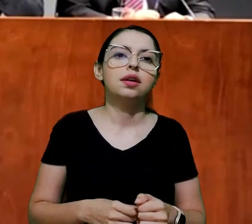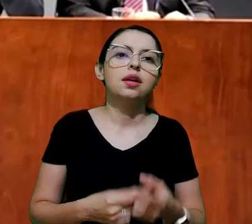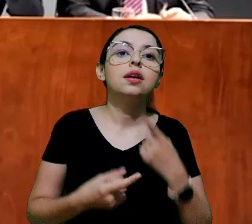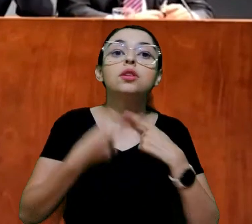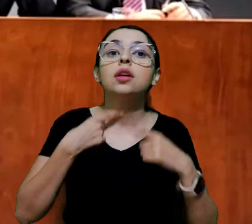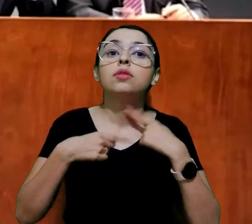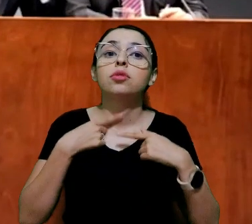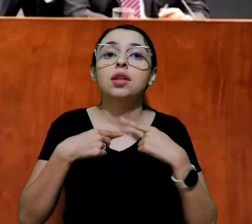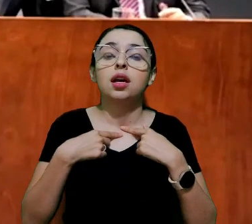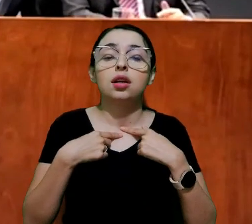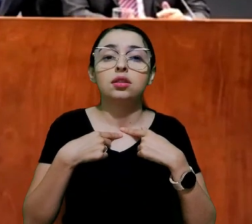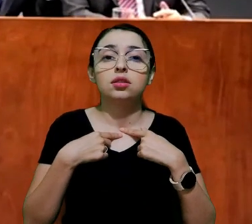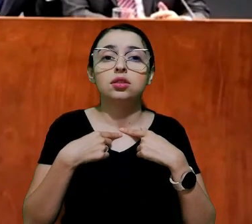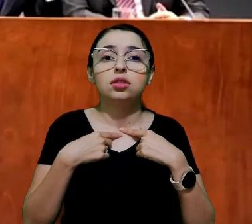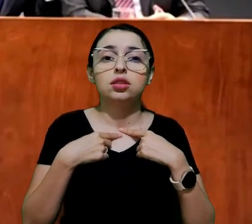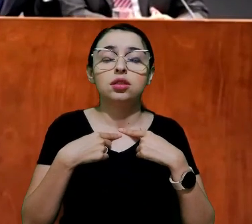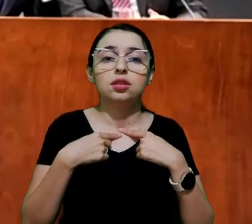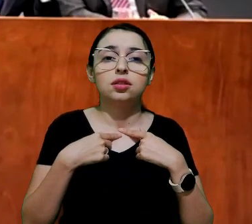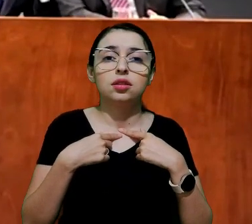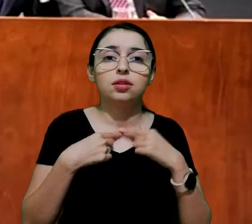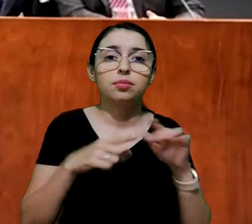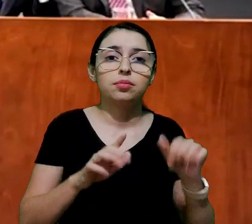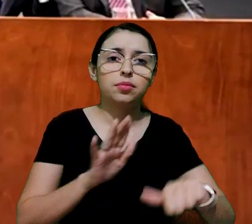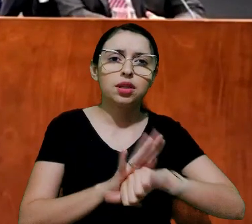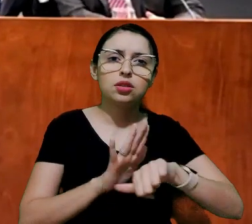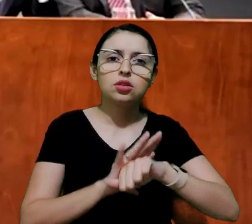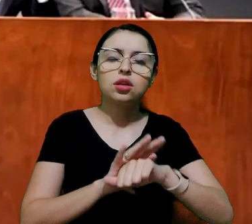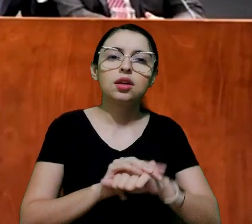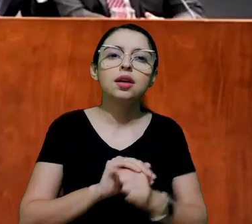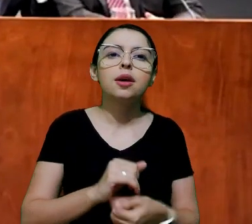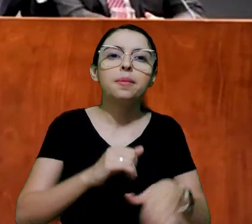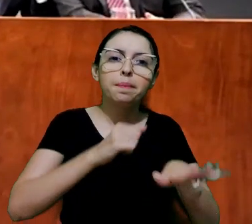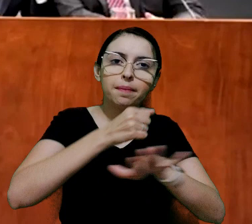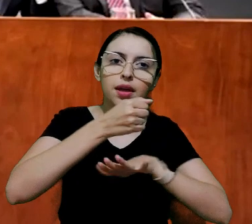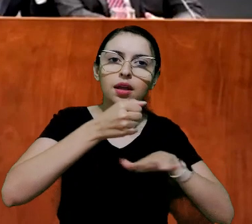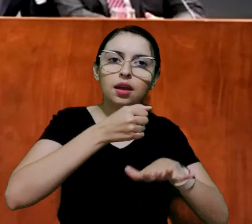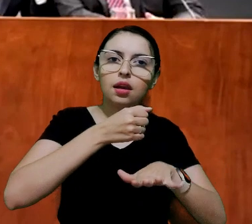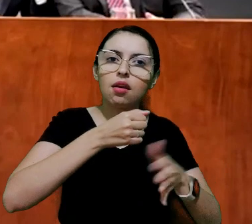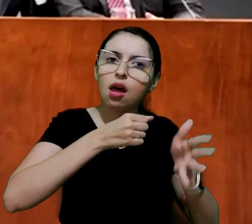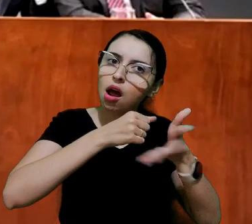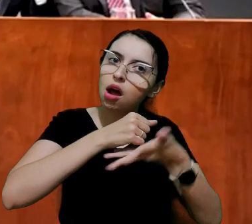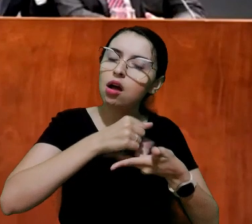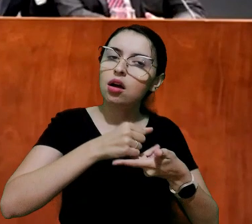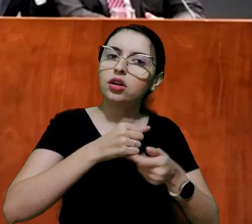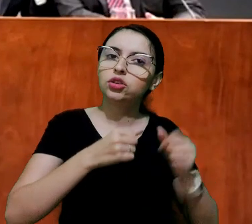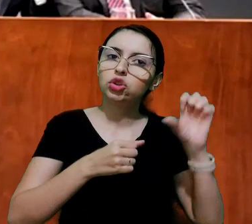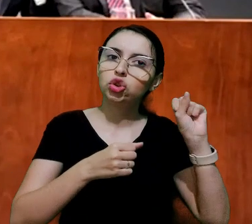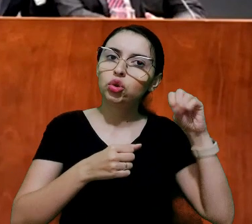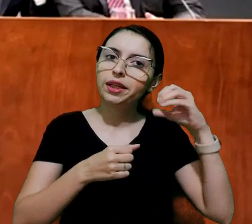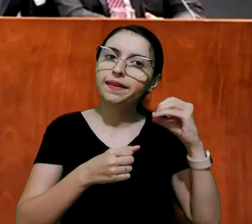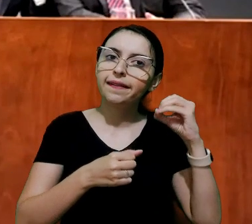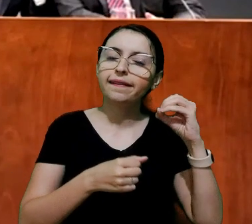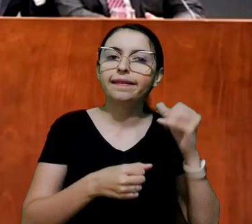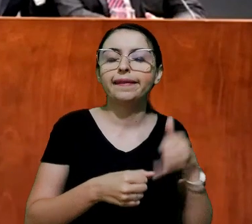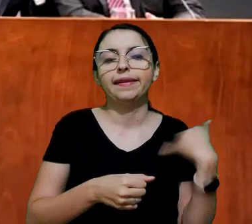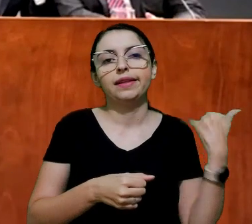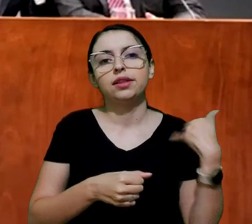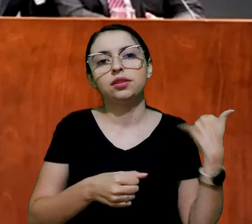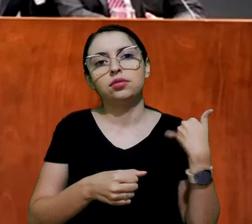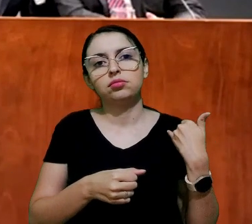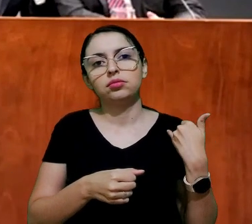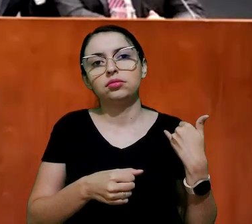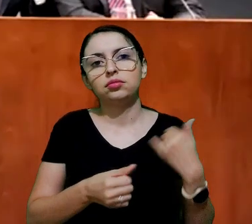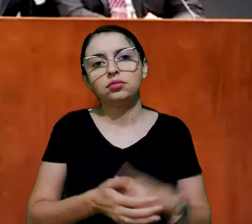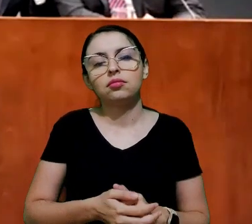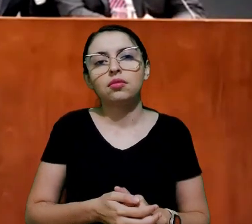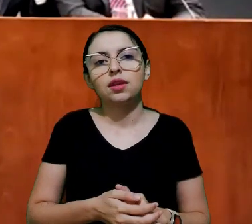qualquer uma doença que possa comprometer a sua vontade. Mas a idade só traz a incapacidade se for menor, mas para maior